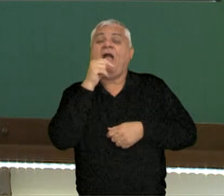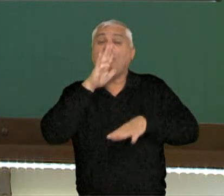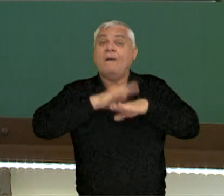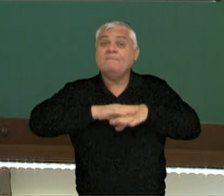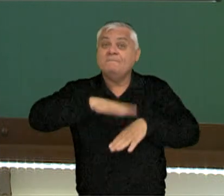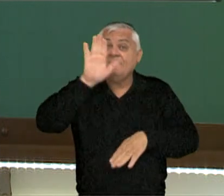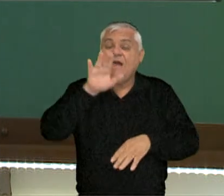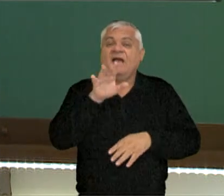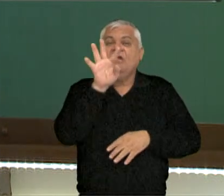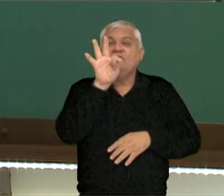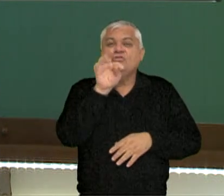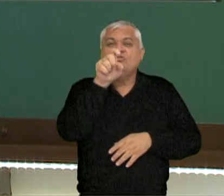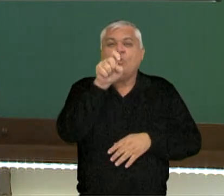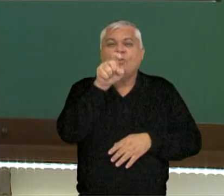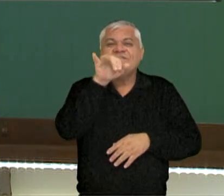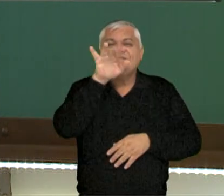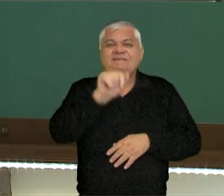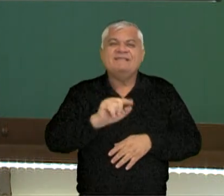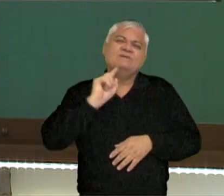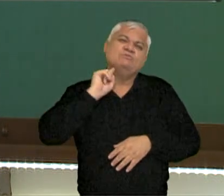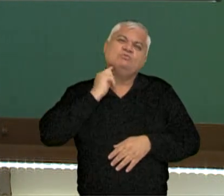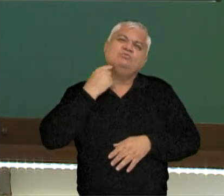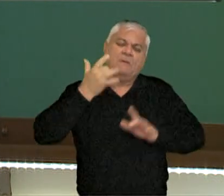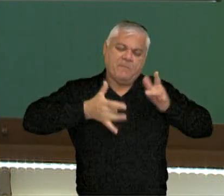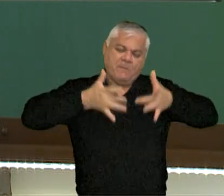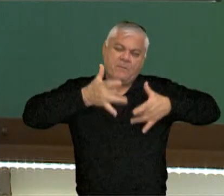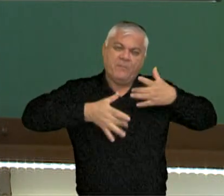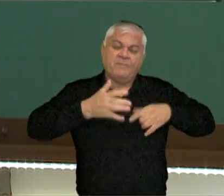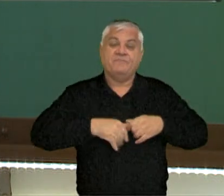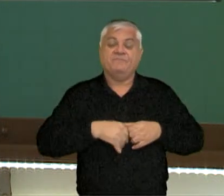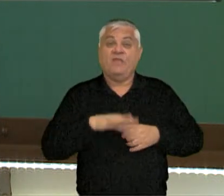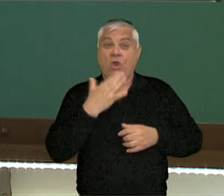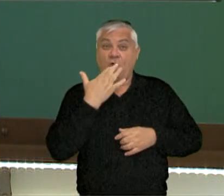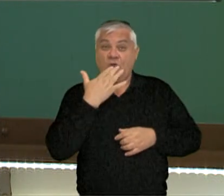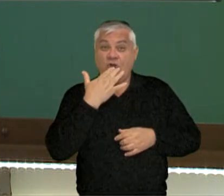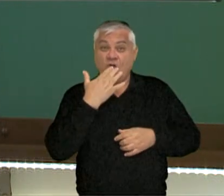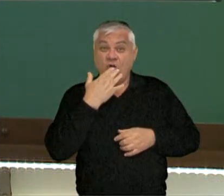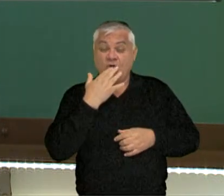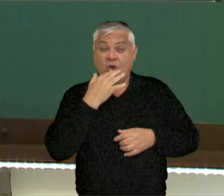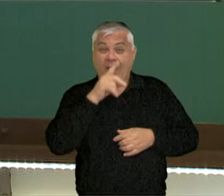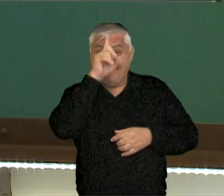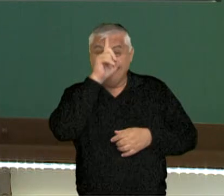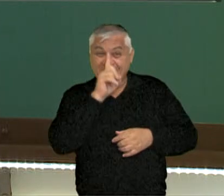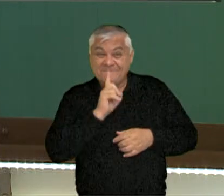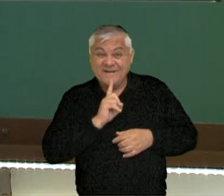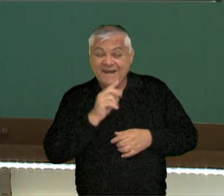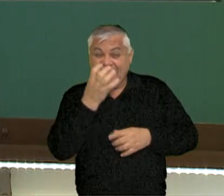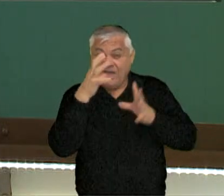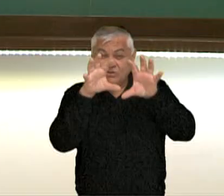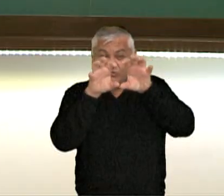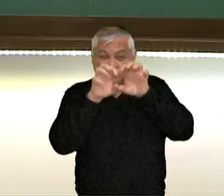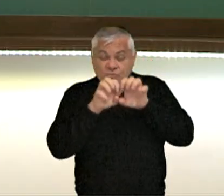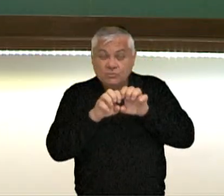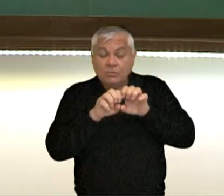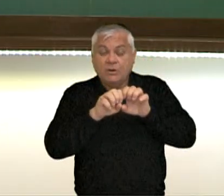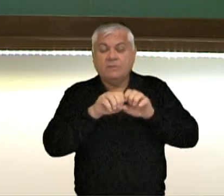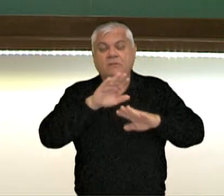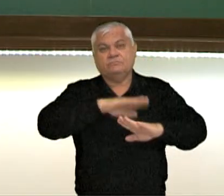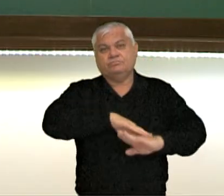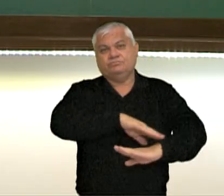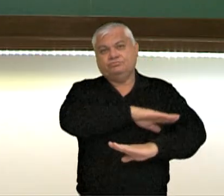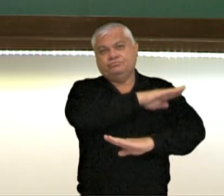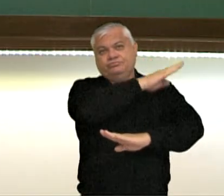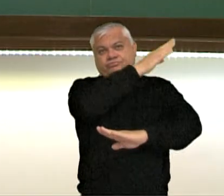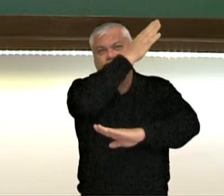de toxinas maior. Agora, se a sua urina no fim do dia ainda está escura, isso é um